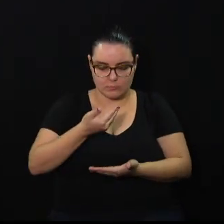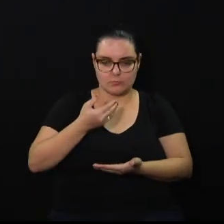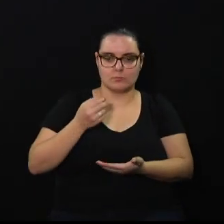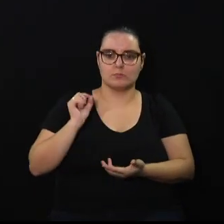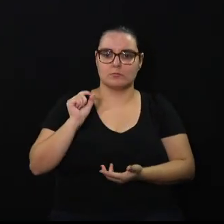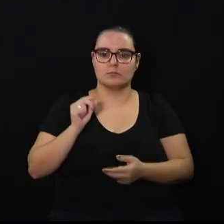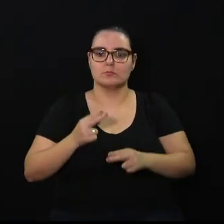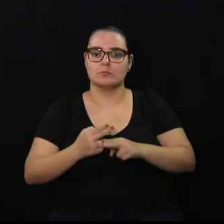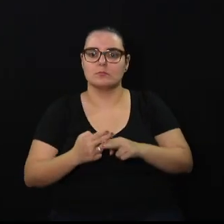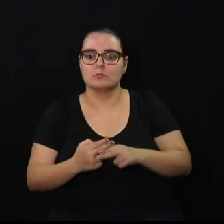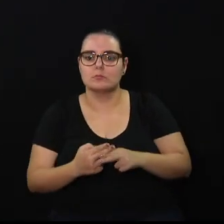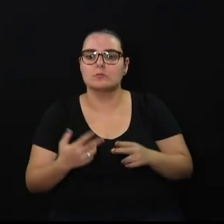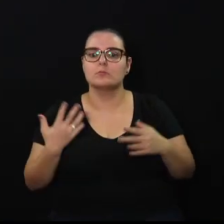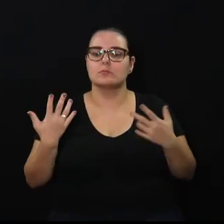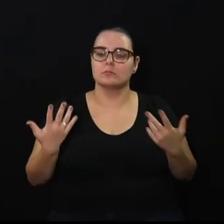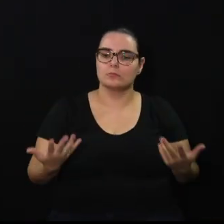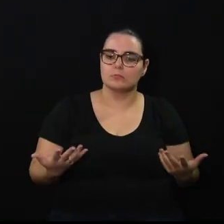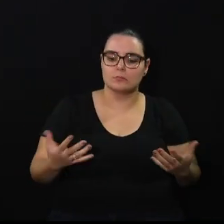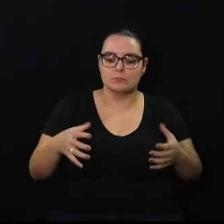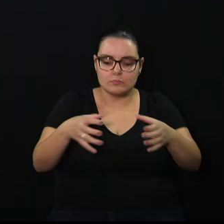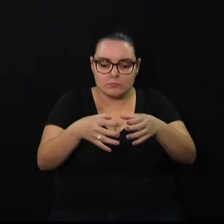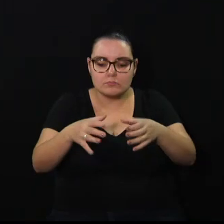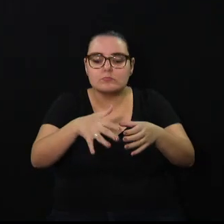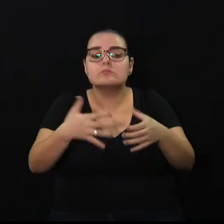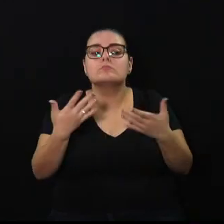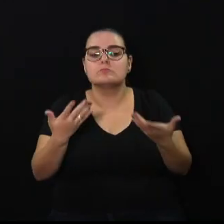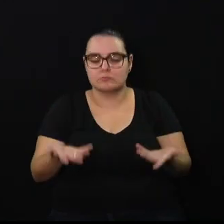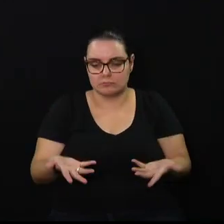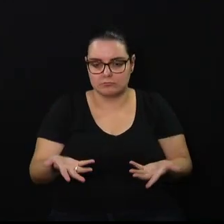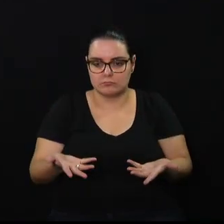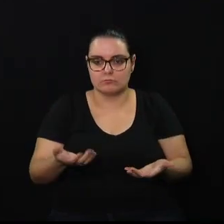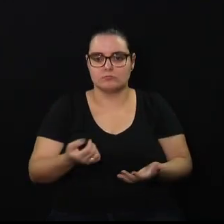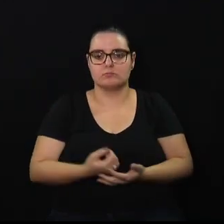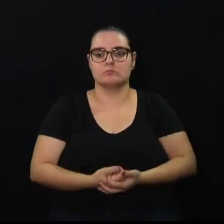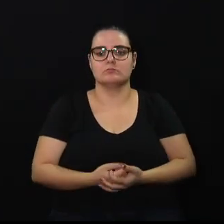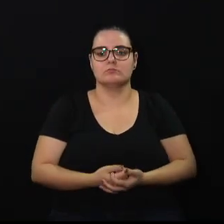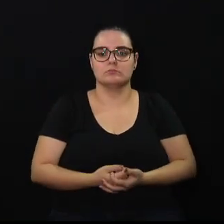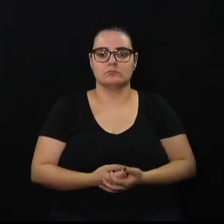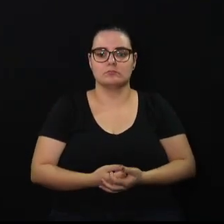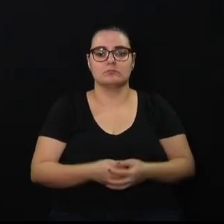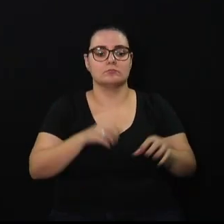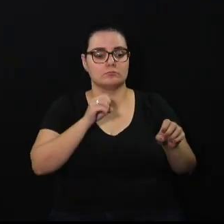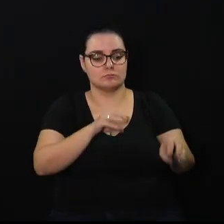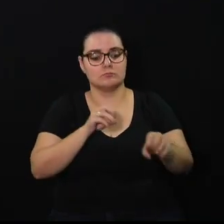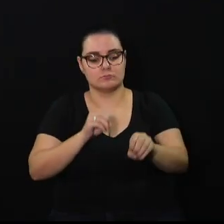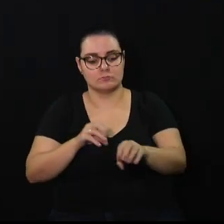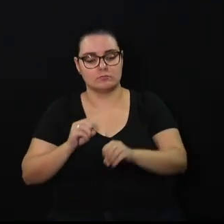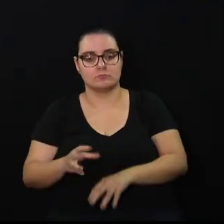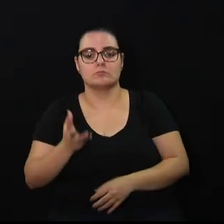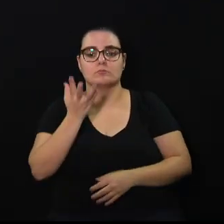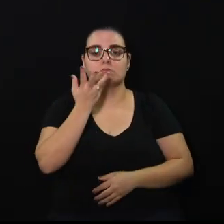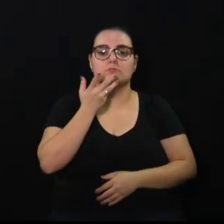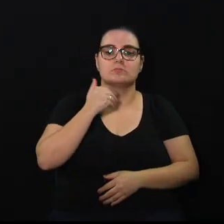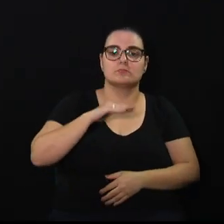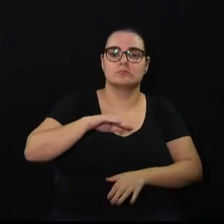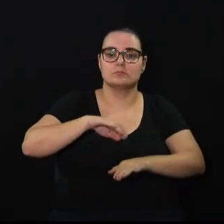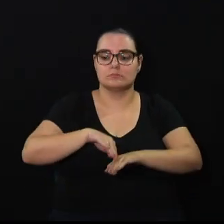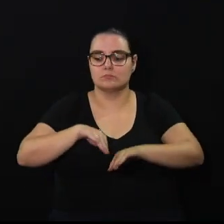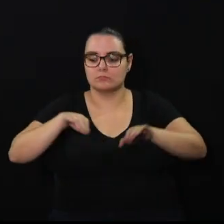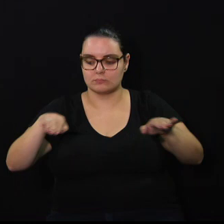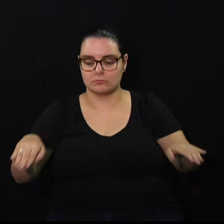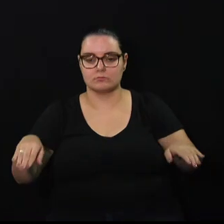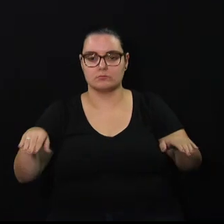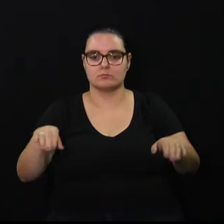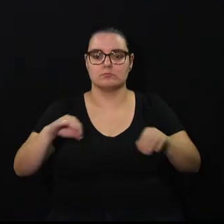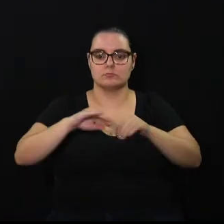talheres que a ior garfo faca colher então a gente ensina a criança a separar a